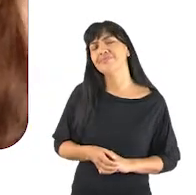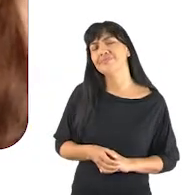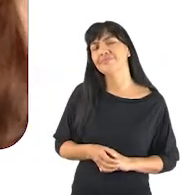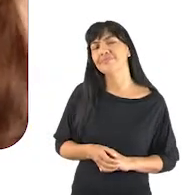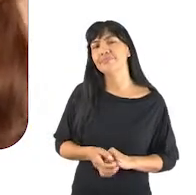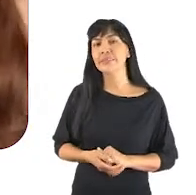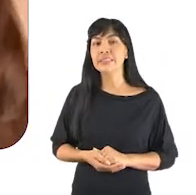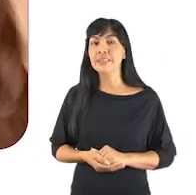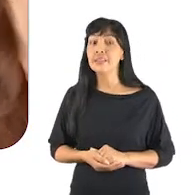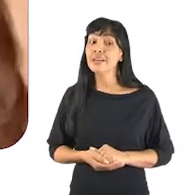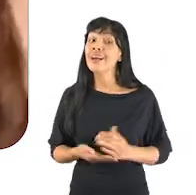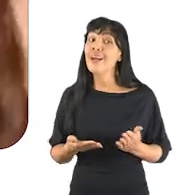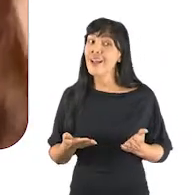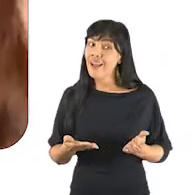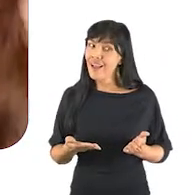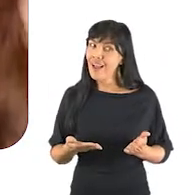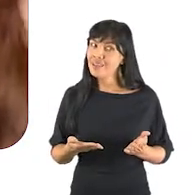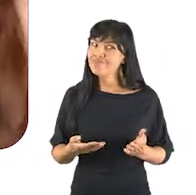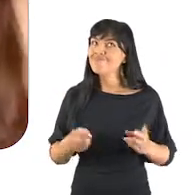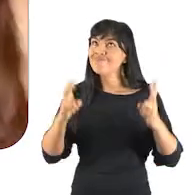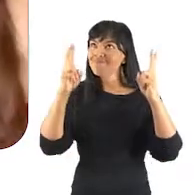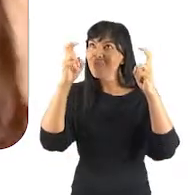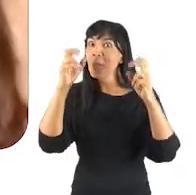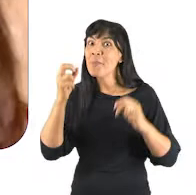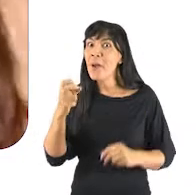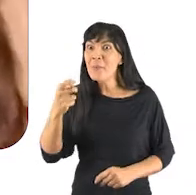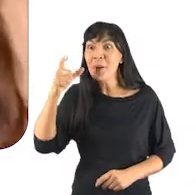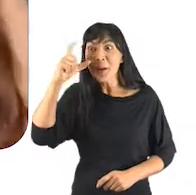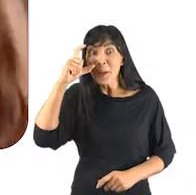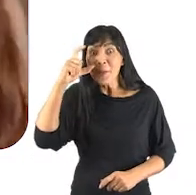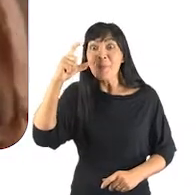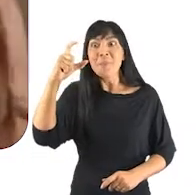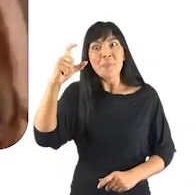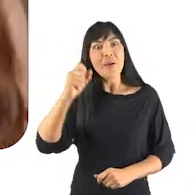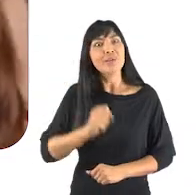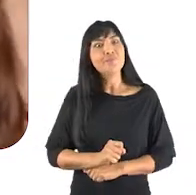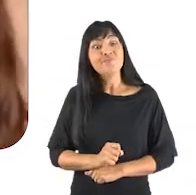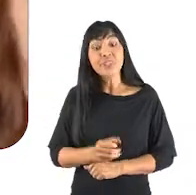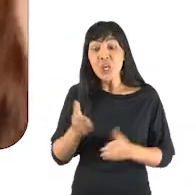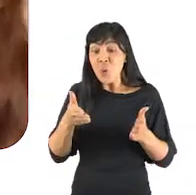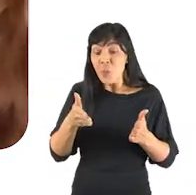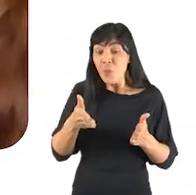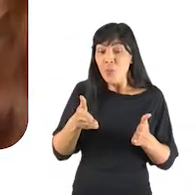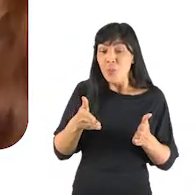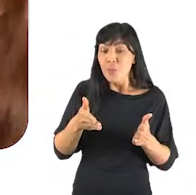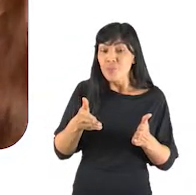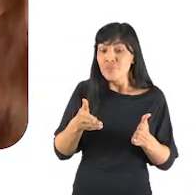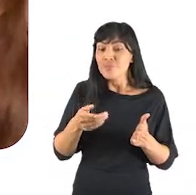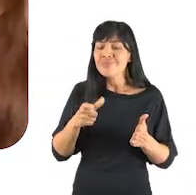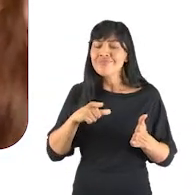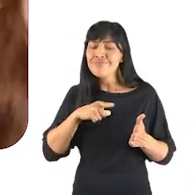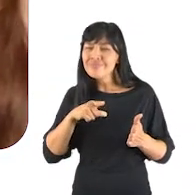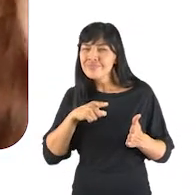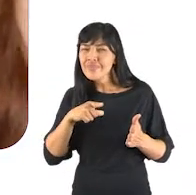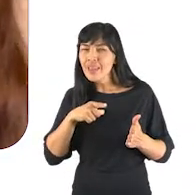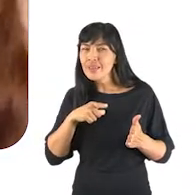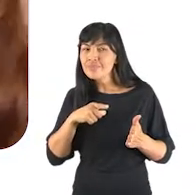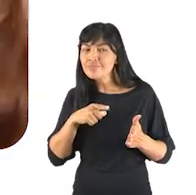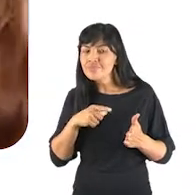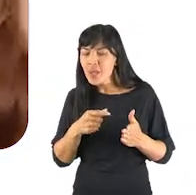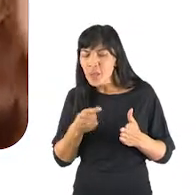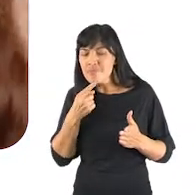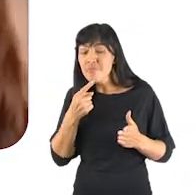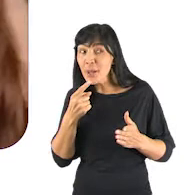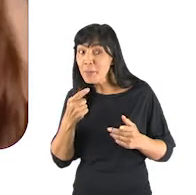4.0? Ah, essa é uma questão muito interessante. Eu acho que ultimamente, ela tem criado